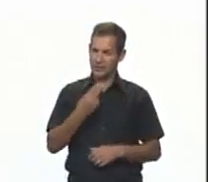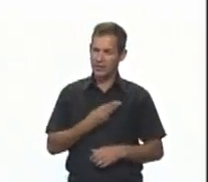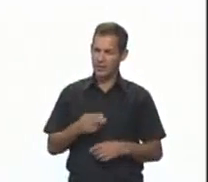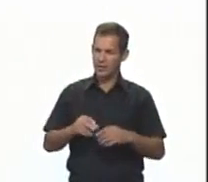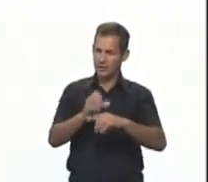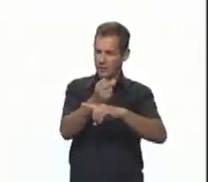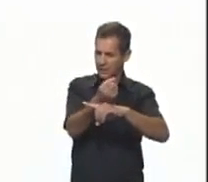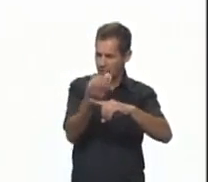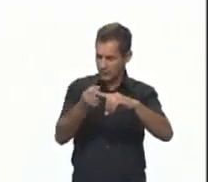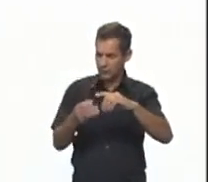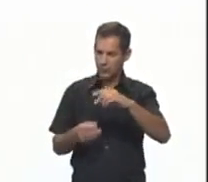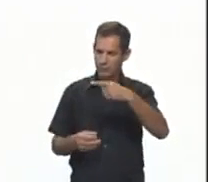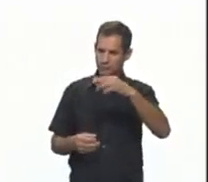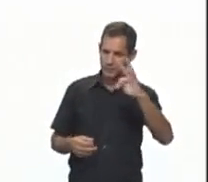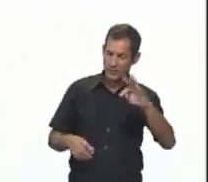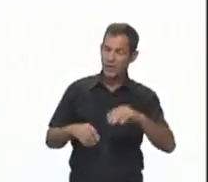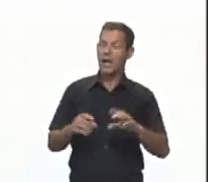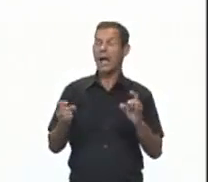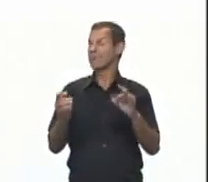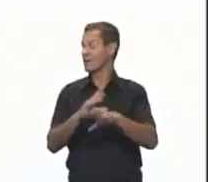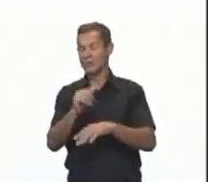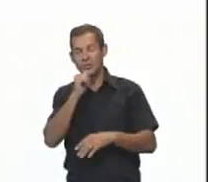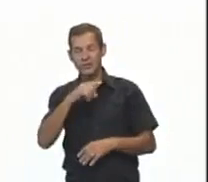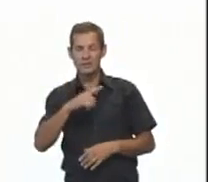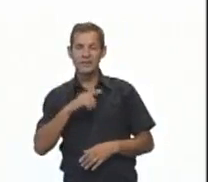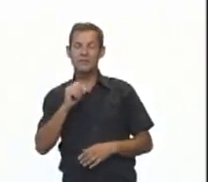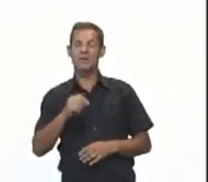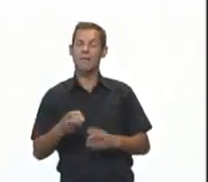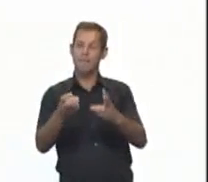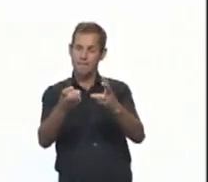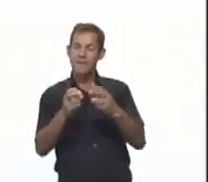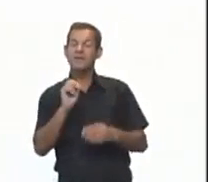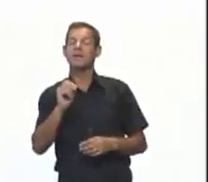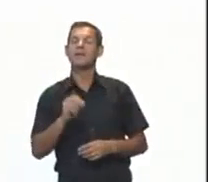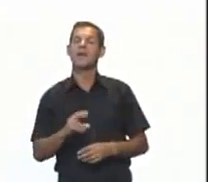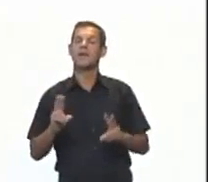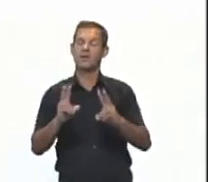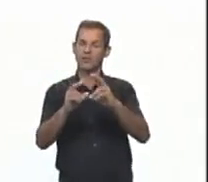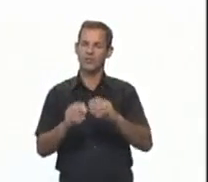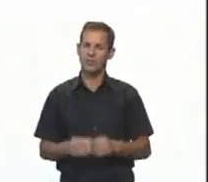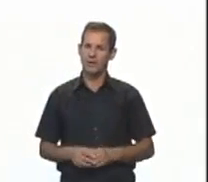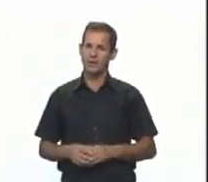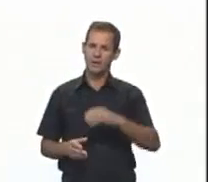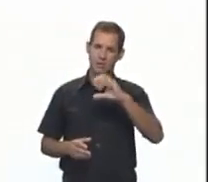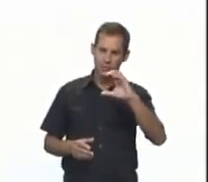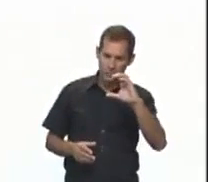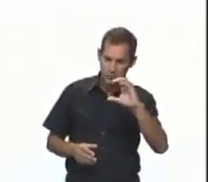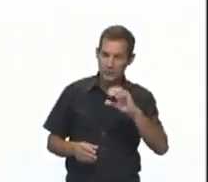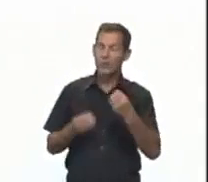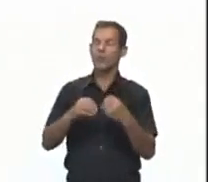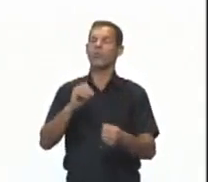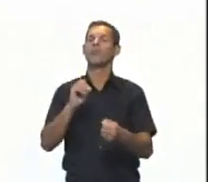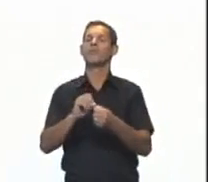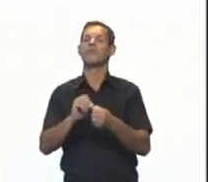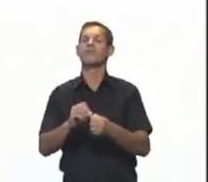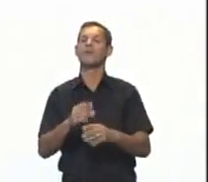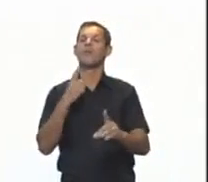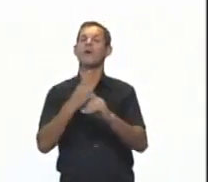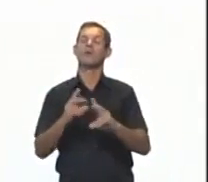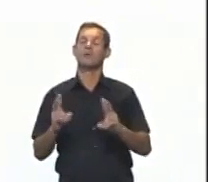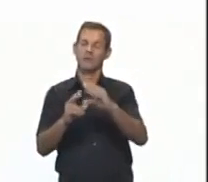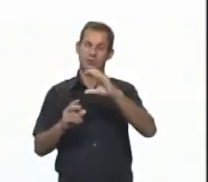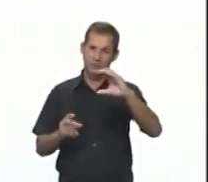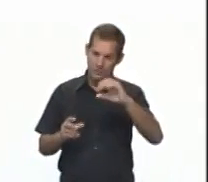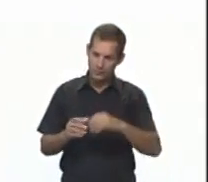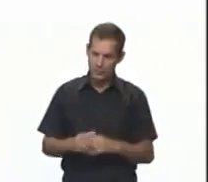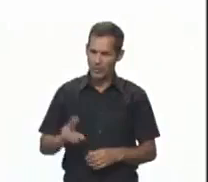nossa função P de t. Mas não acabou por aí. A gente tem que descobrir quem que é o valor do C. Como que a gente vai descobrir quem que é esse valor do